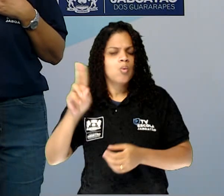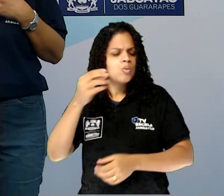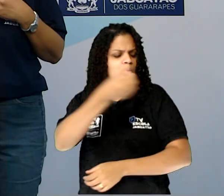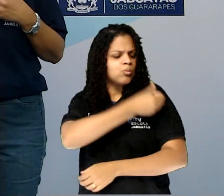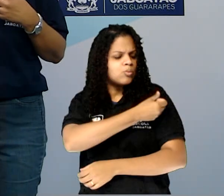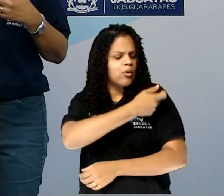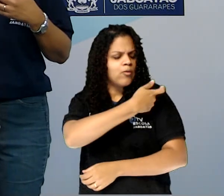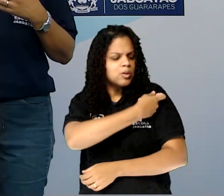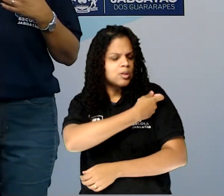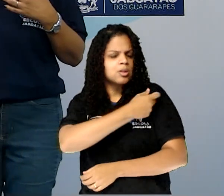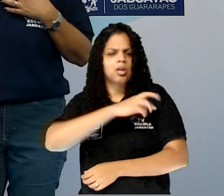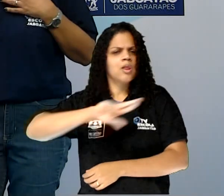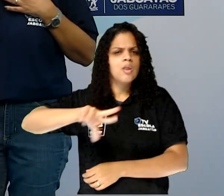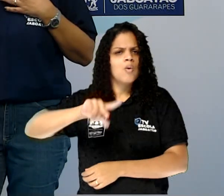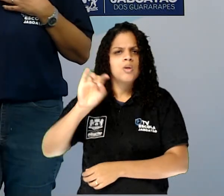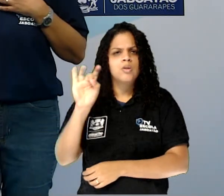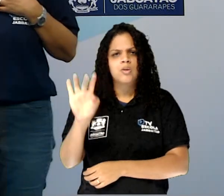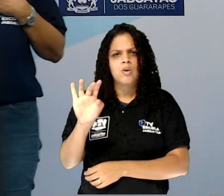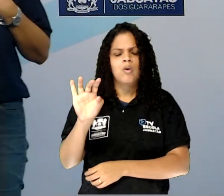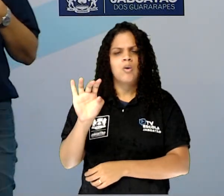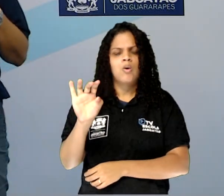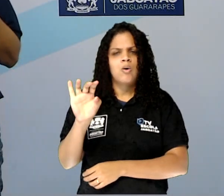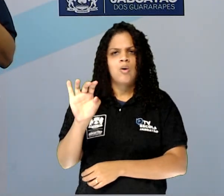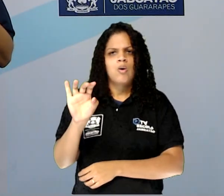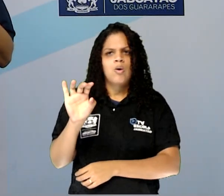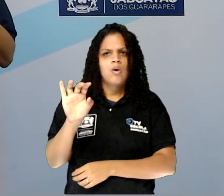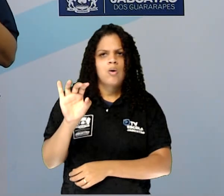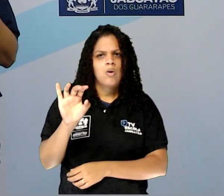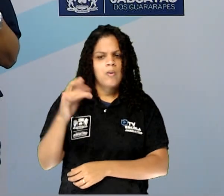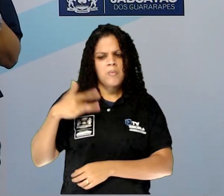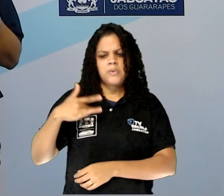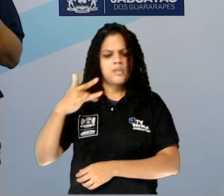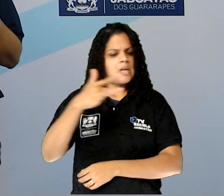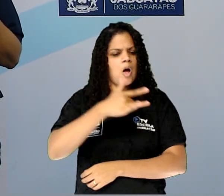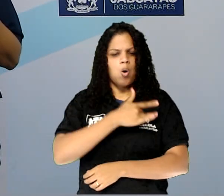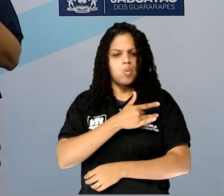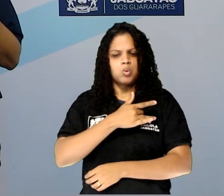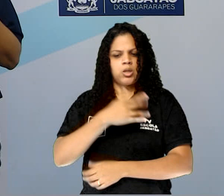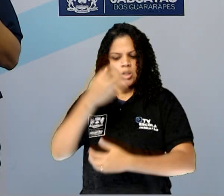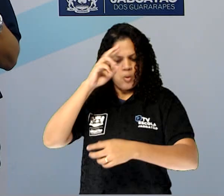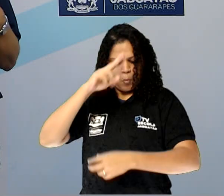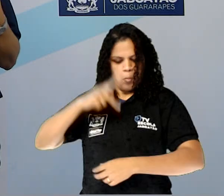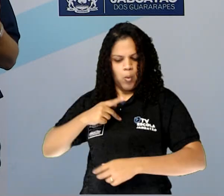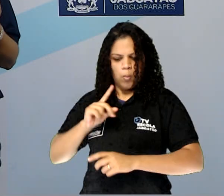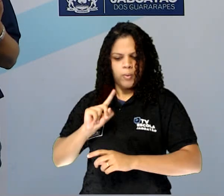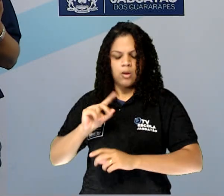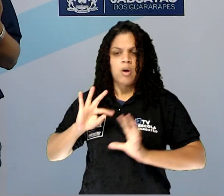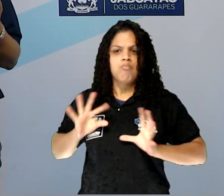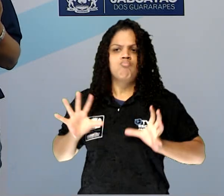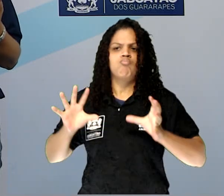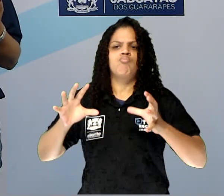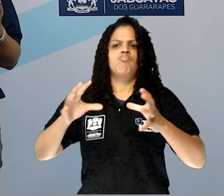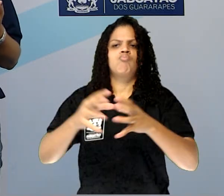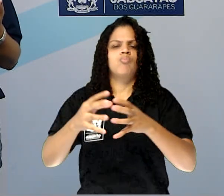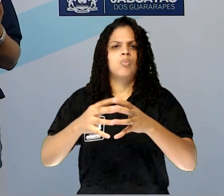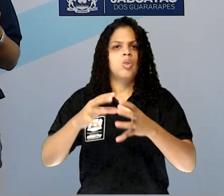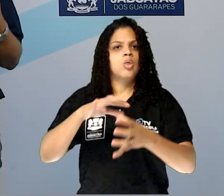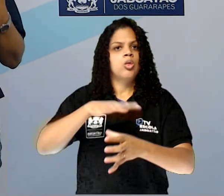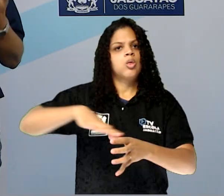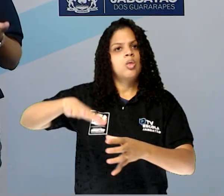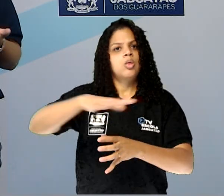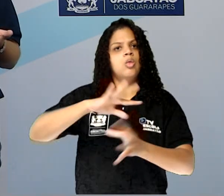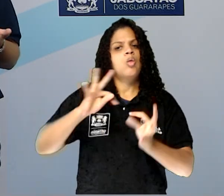uma medida para a sua saúde, é para a saúde coletiva. Então, a partir do que você